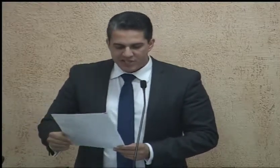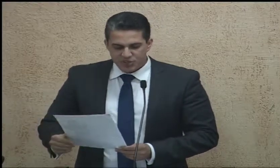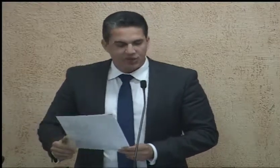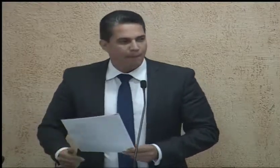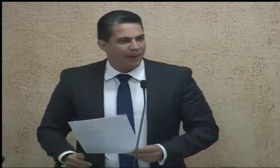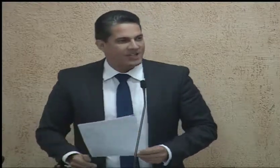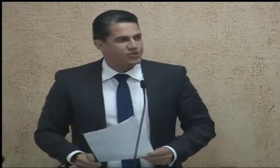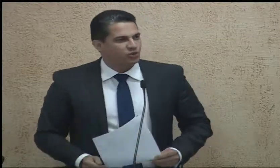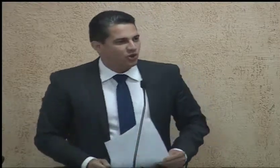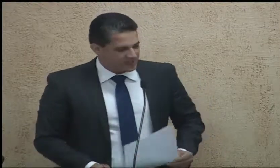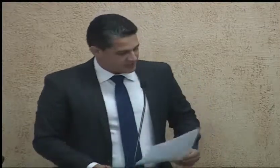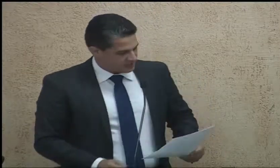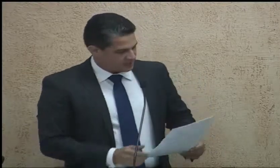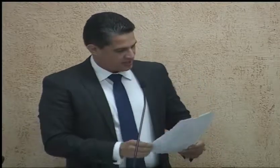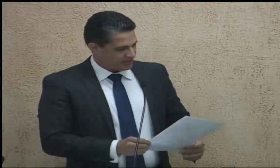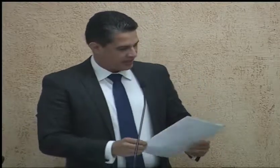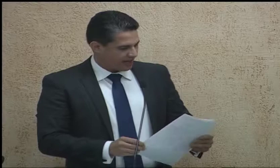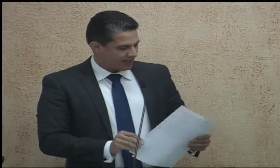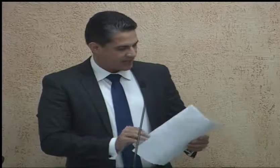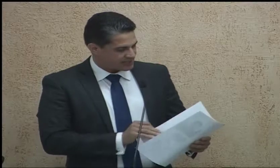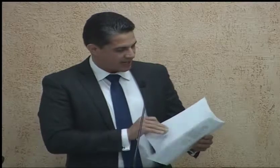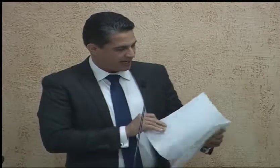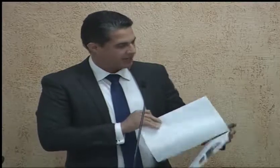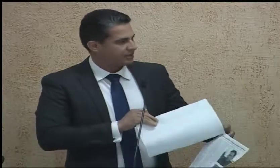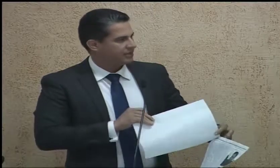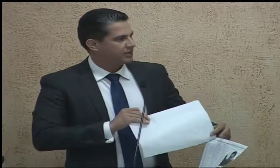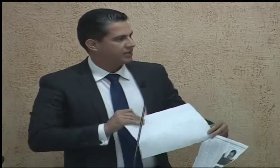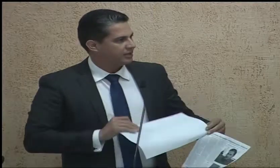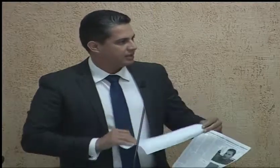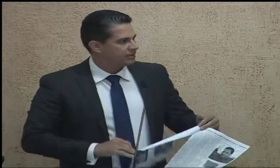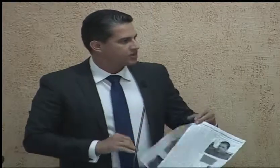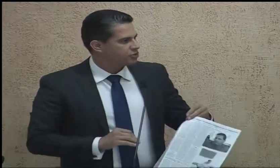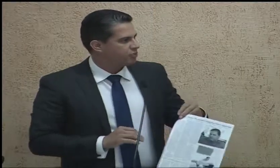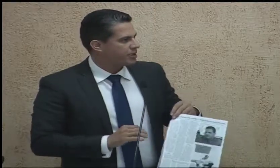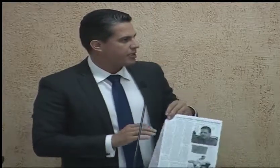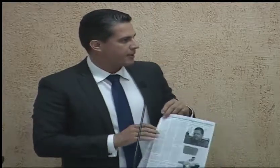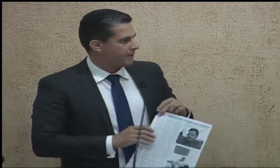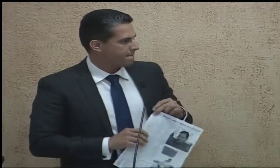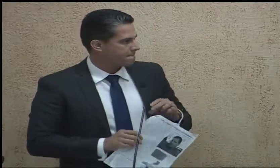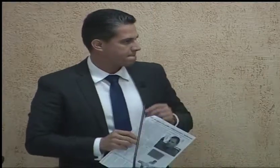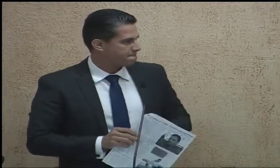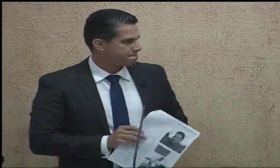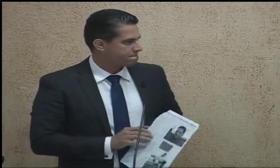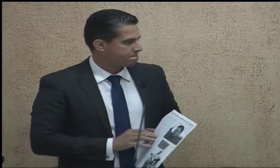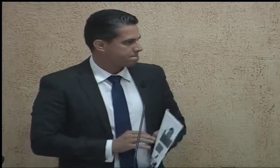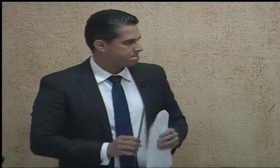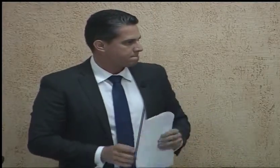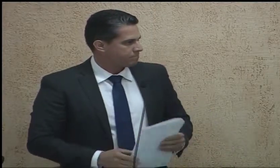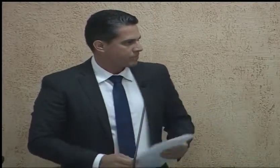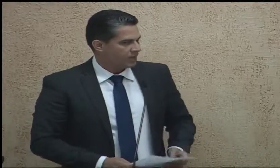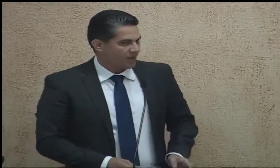MP aciona pastores e quer caçar Anderson Pereira.